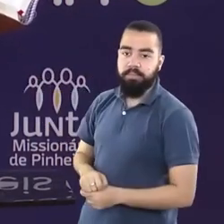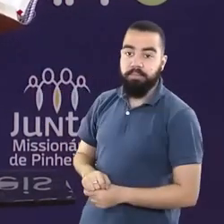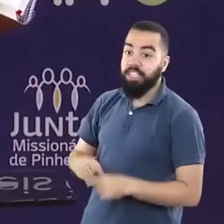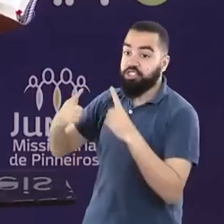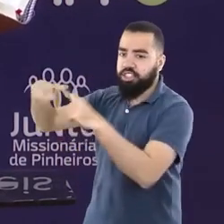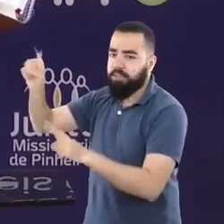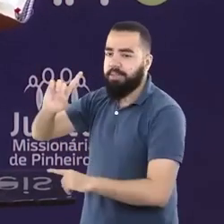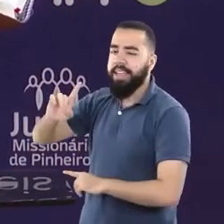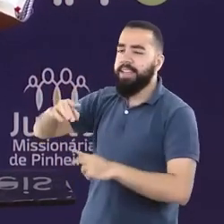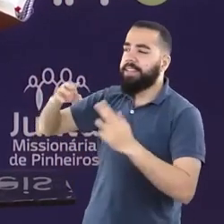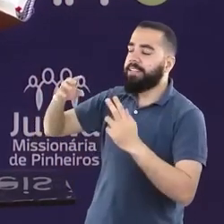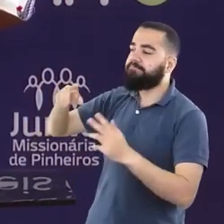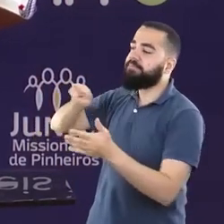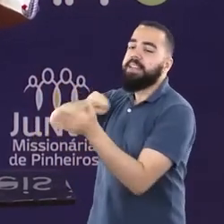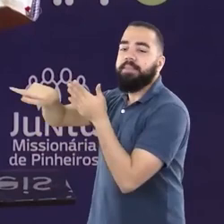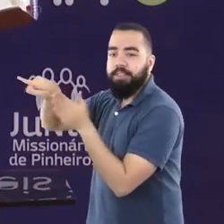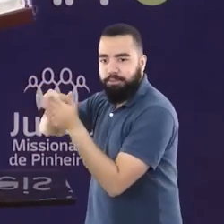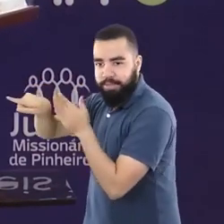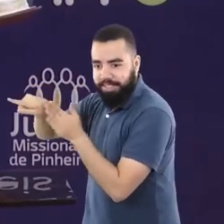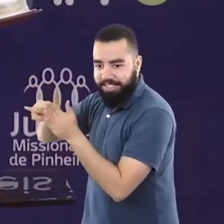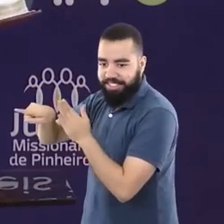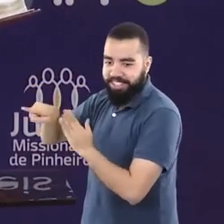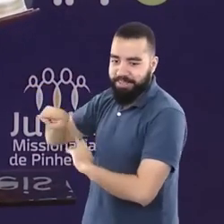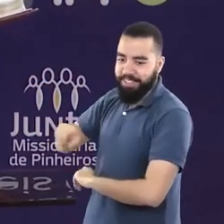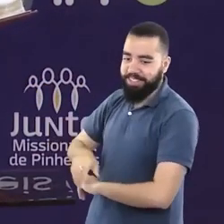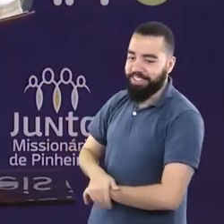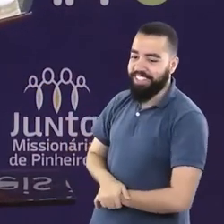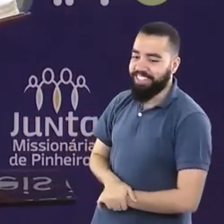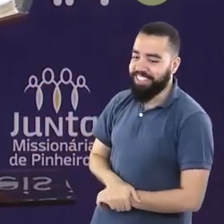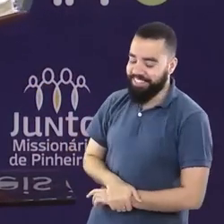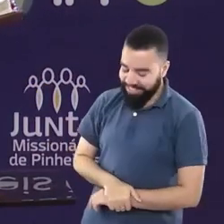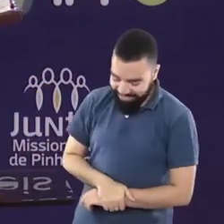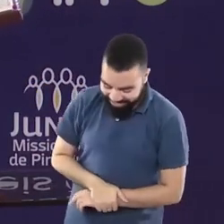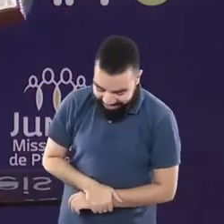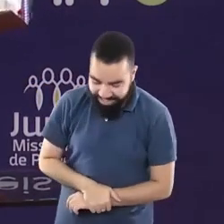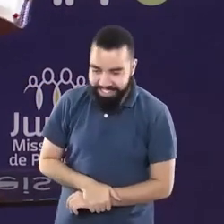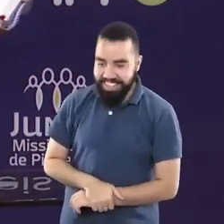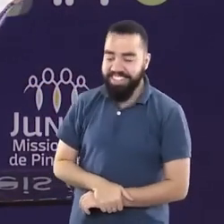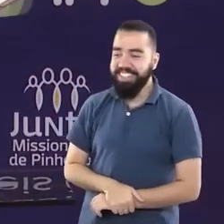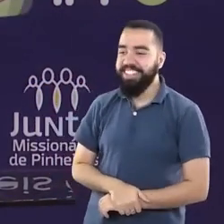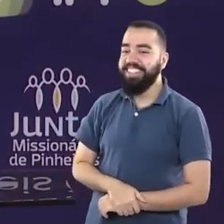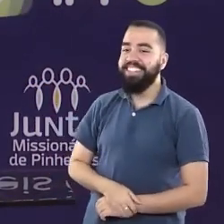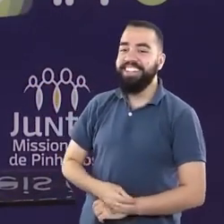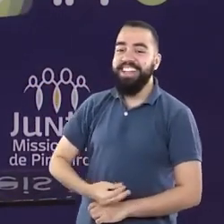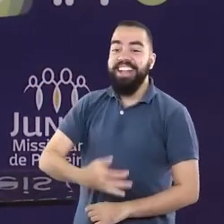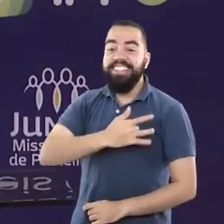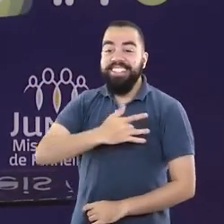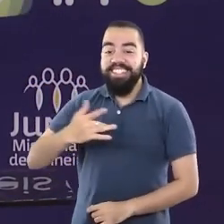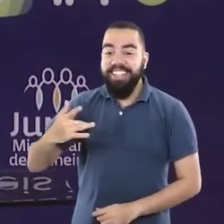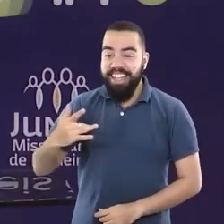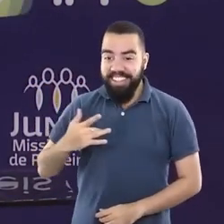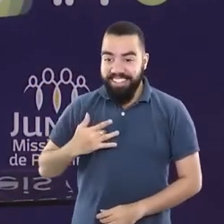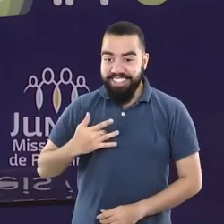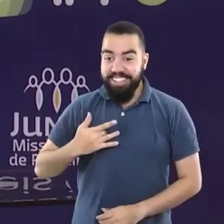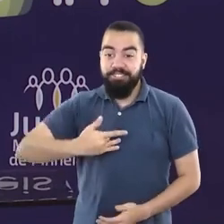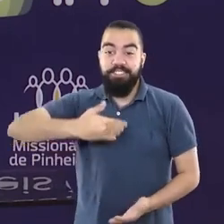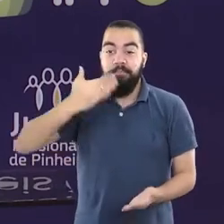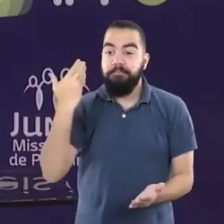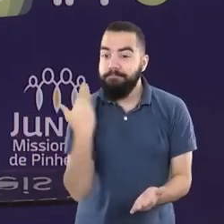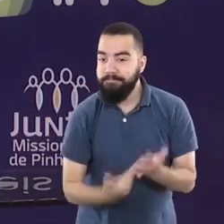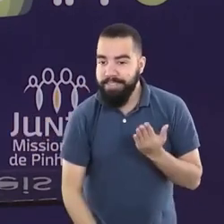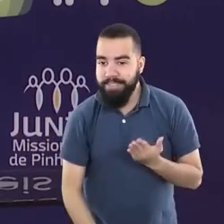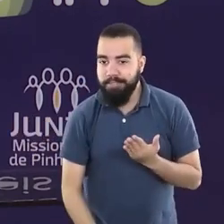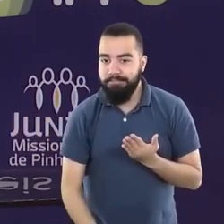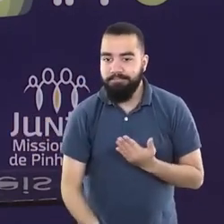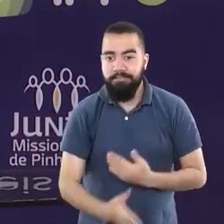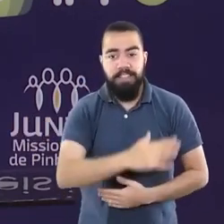poço. Ele perdeu seus bens, ele perdeu sua saúde, ele enterrou seus